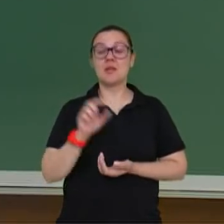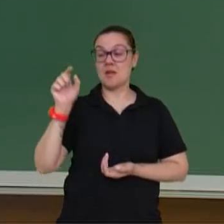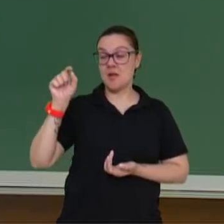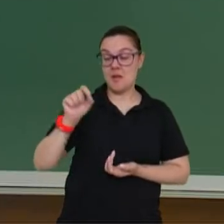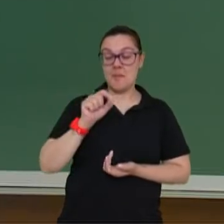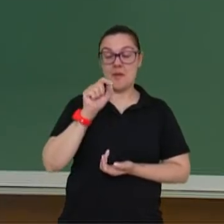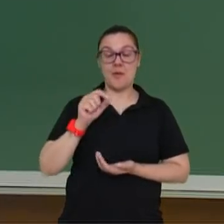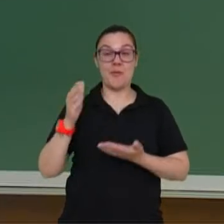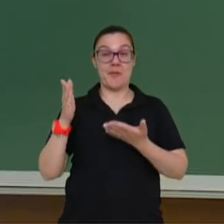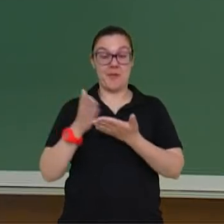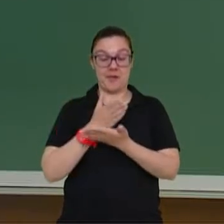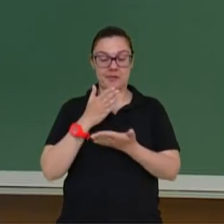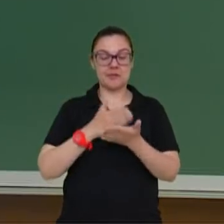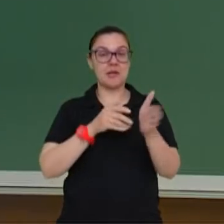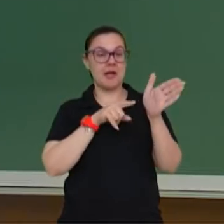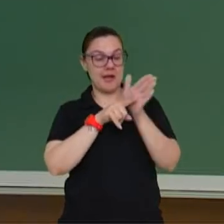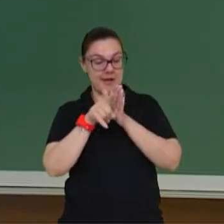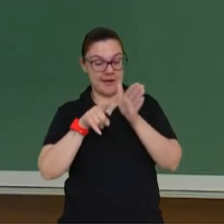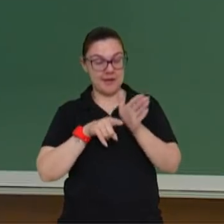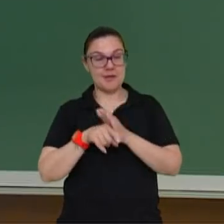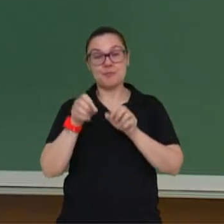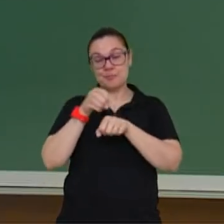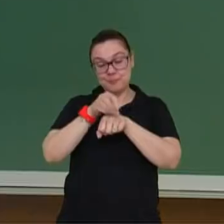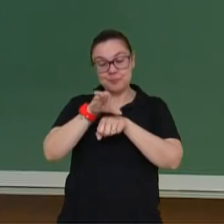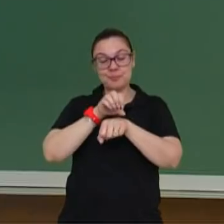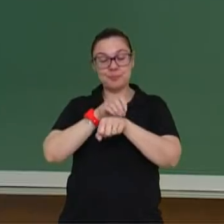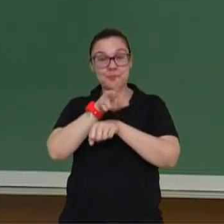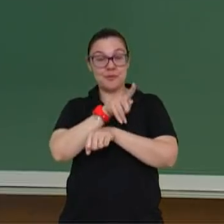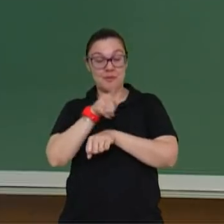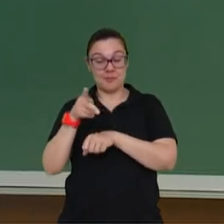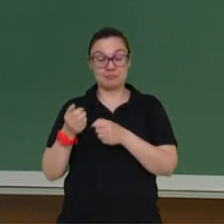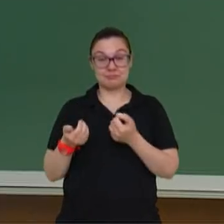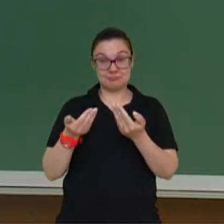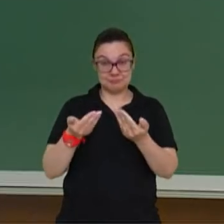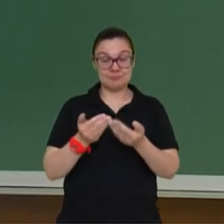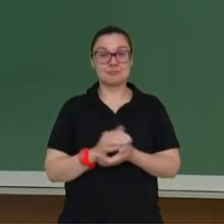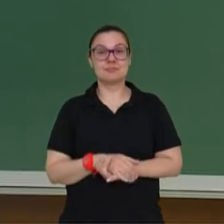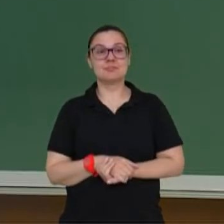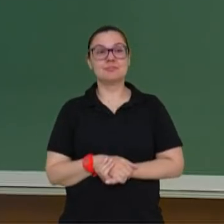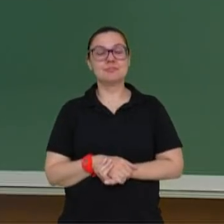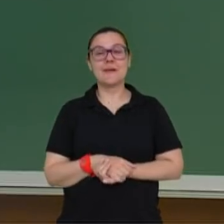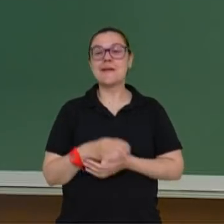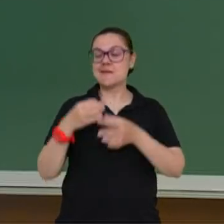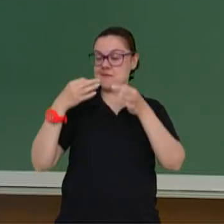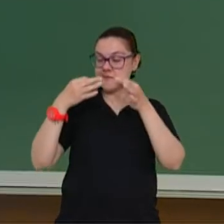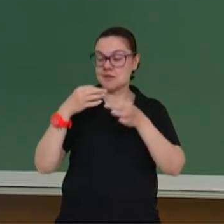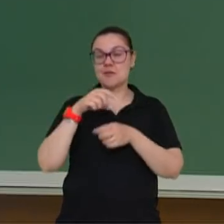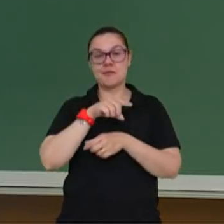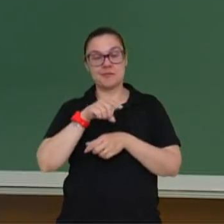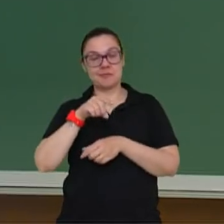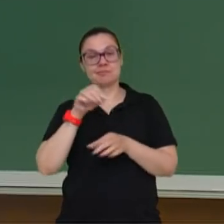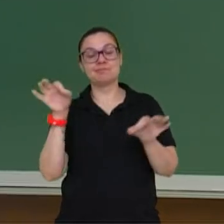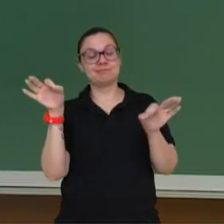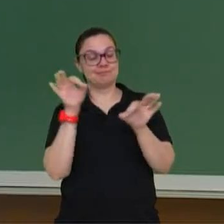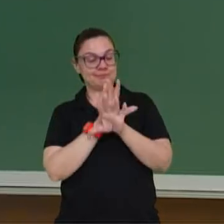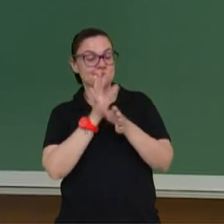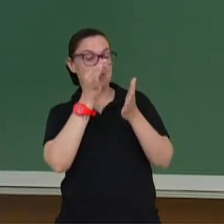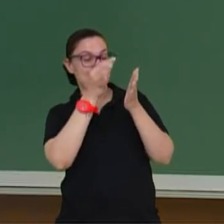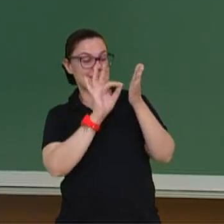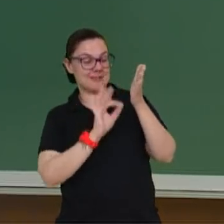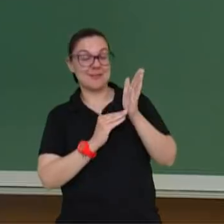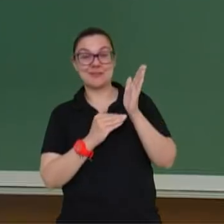marcou no seu caderno as perguntinhas, as dicas que a professora deu aqui, certamente você acertou todas